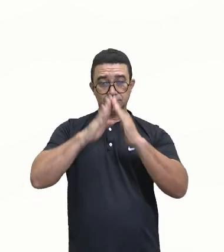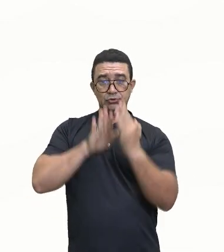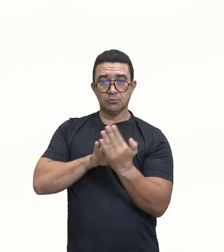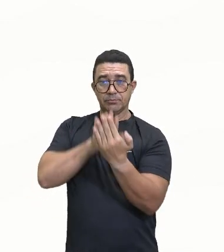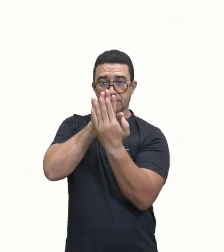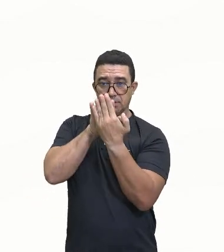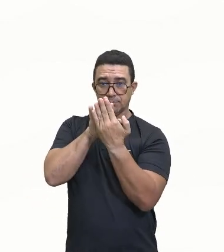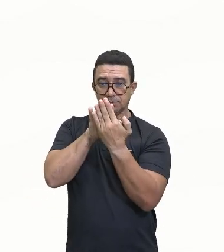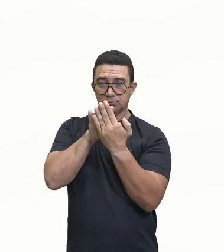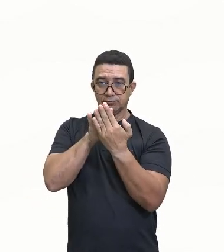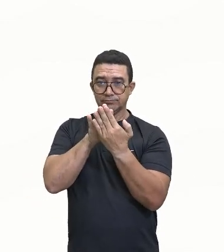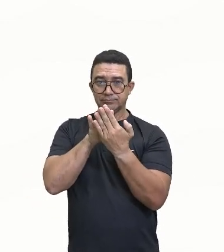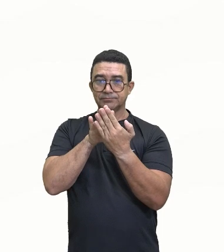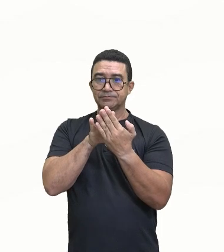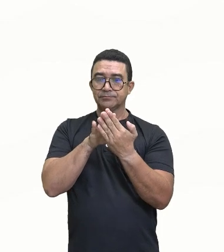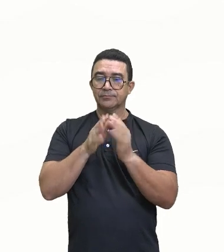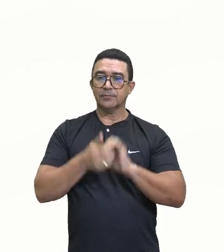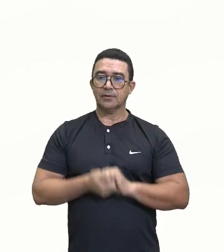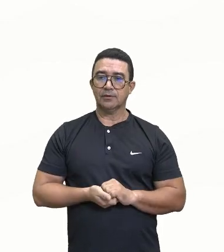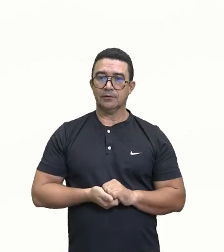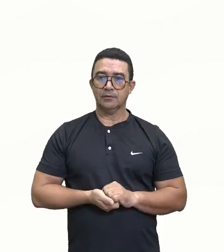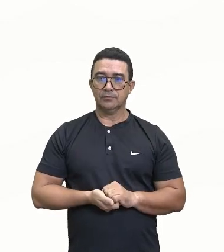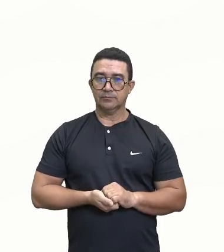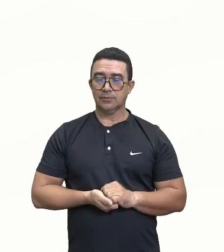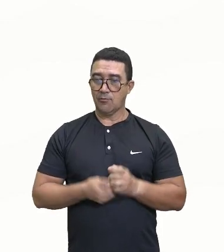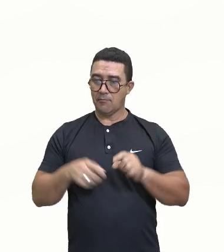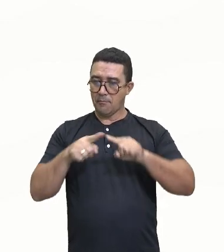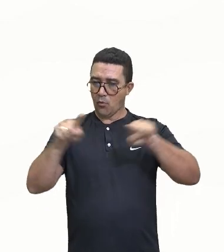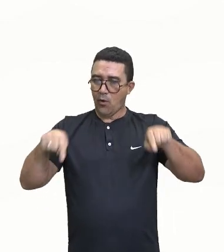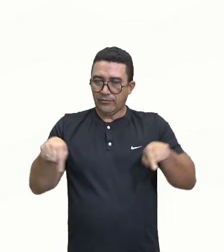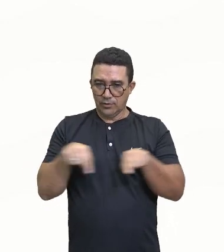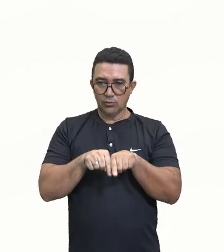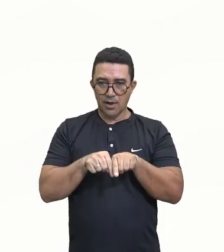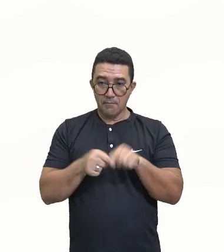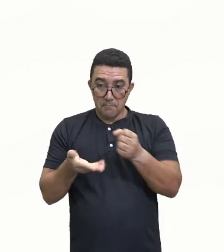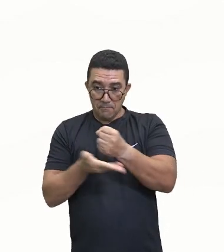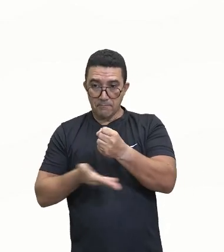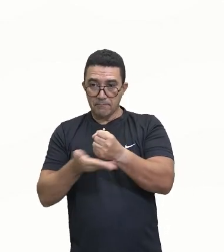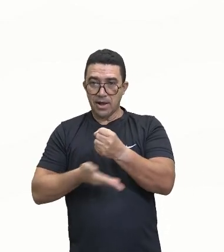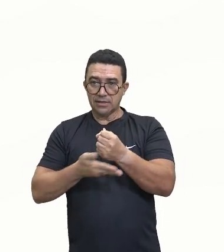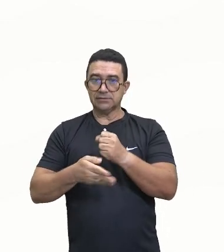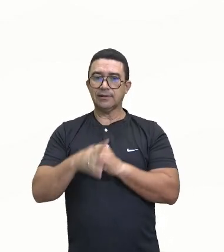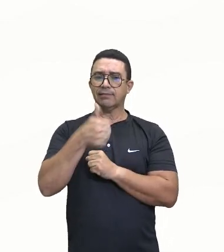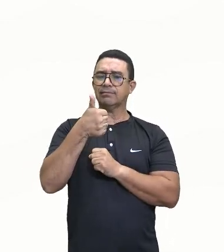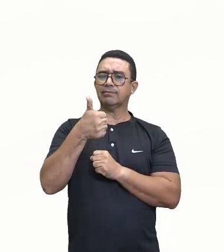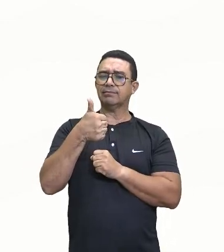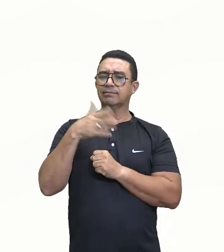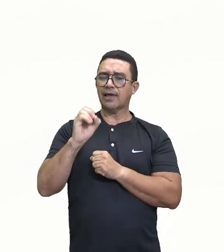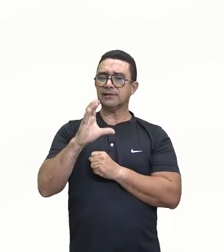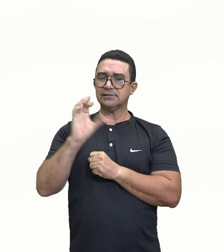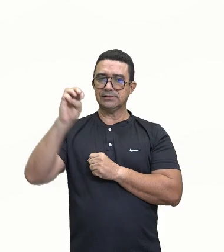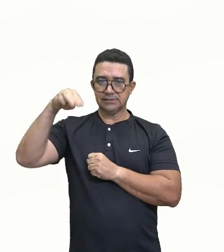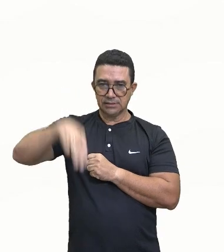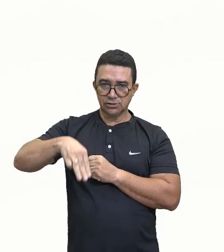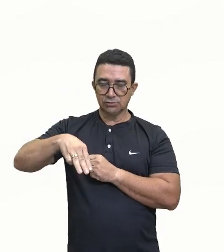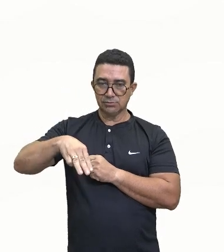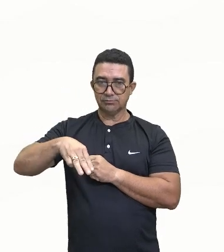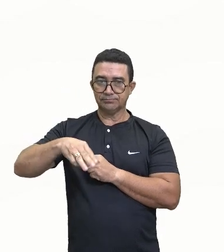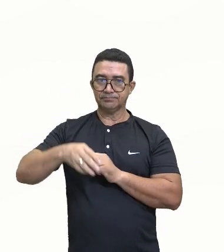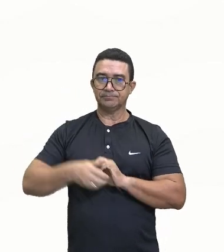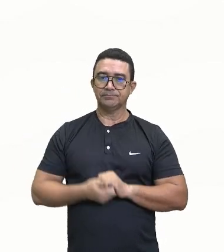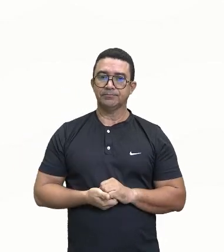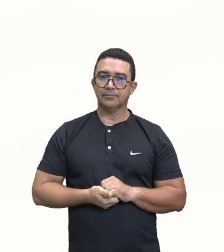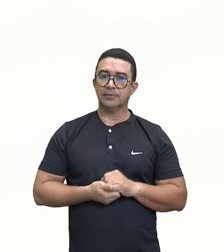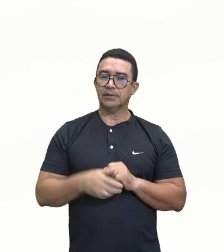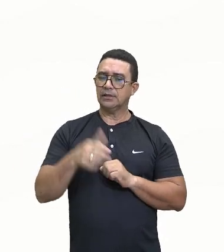pirâmide quadrangular, ou seja, a base é um quadrado, de 10 centímetros de aresta